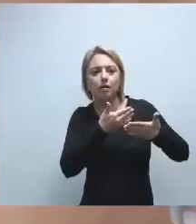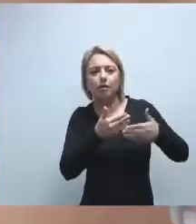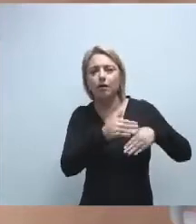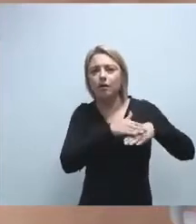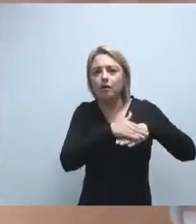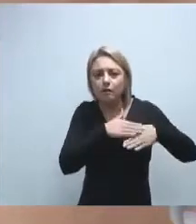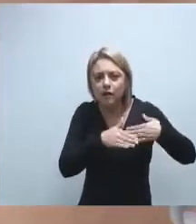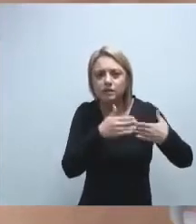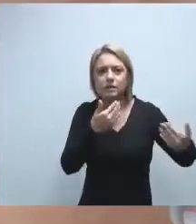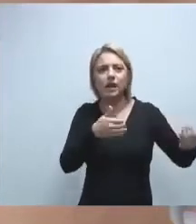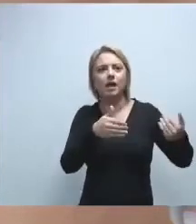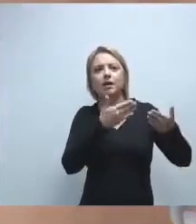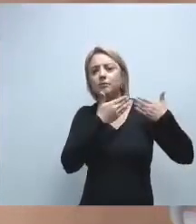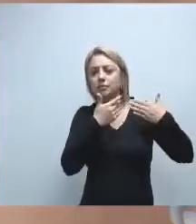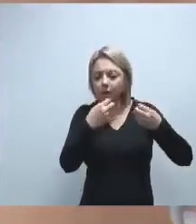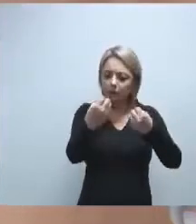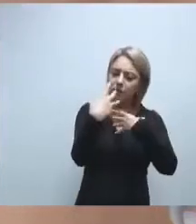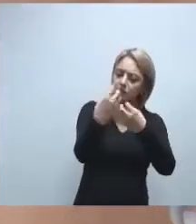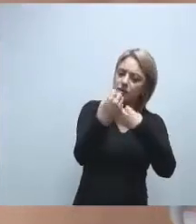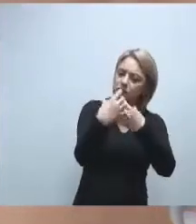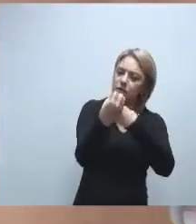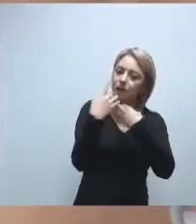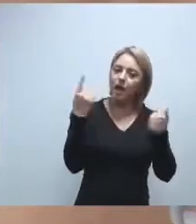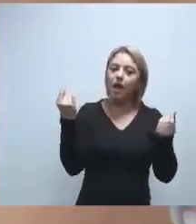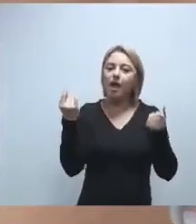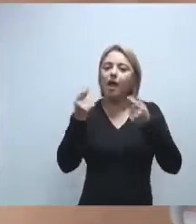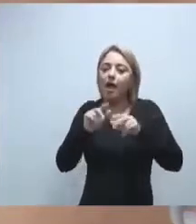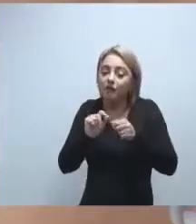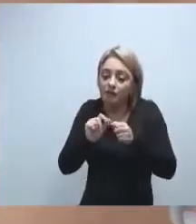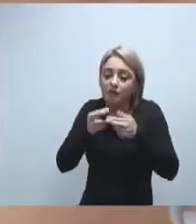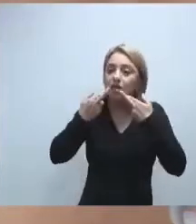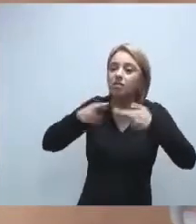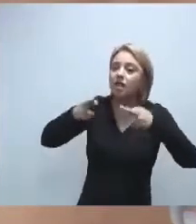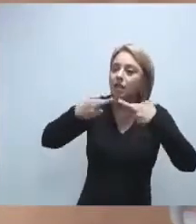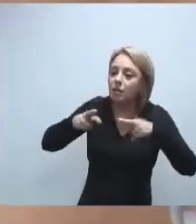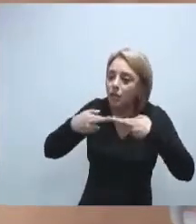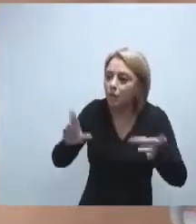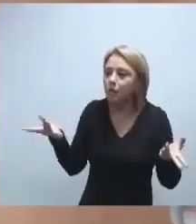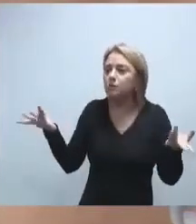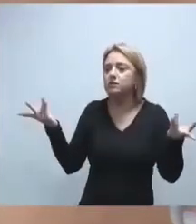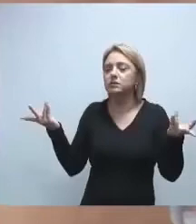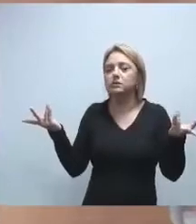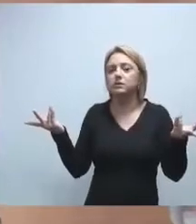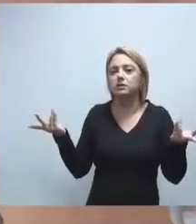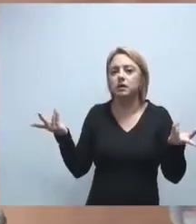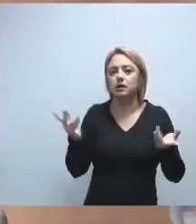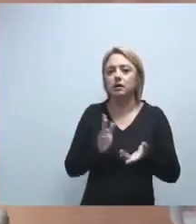pra mim ensinar inclusiva faça uma denúncia a fazer alegações finais